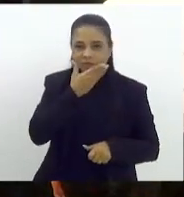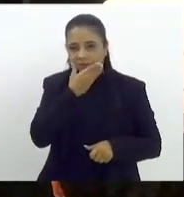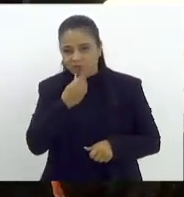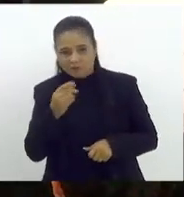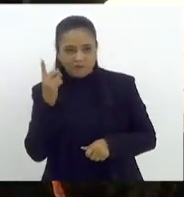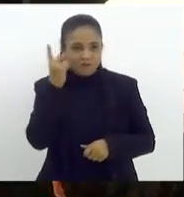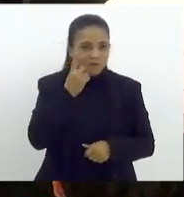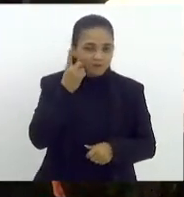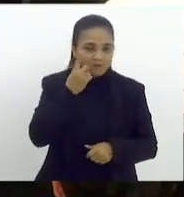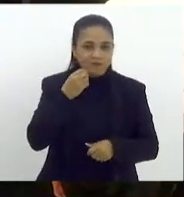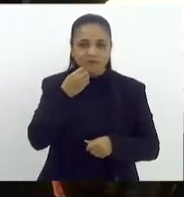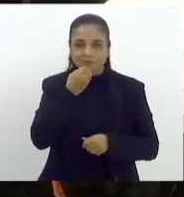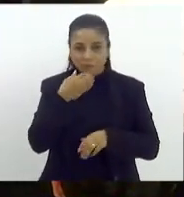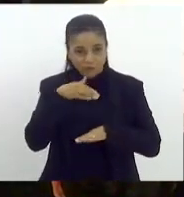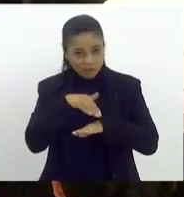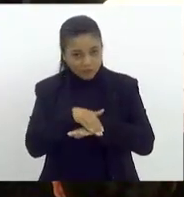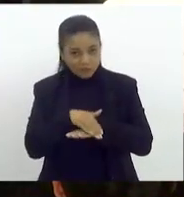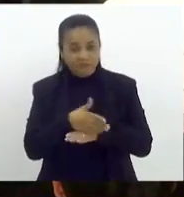Deputados